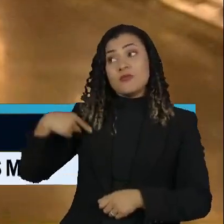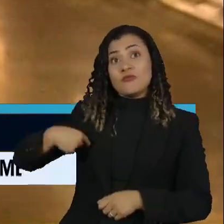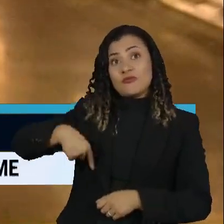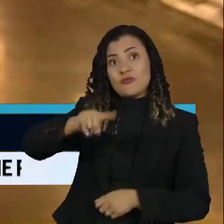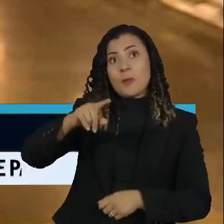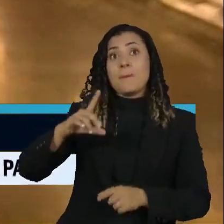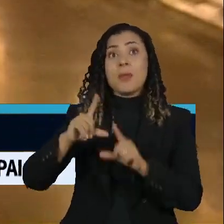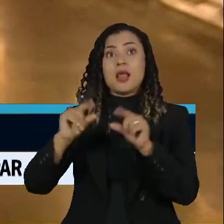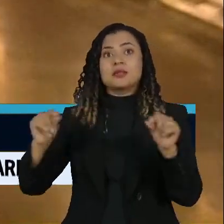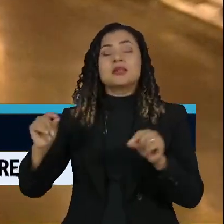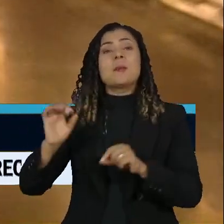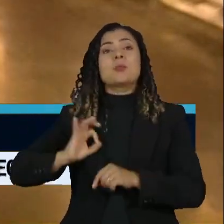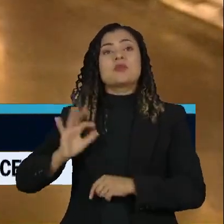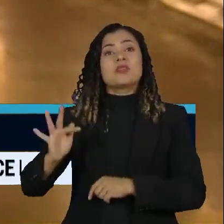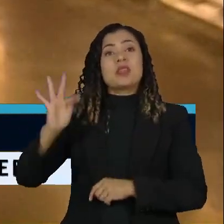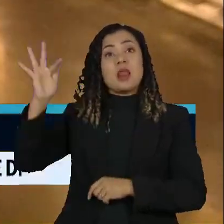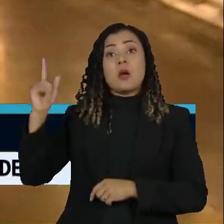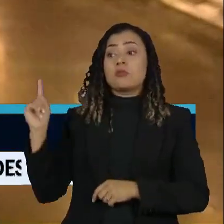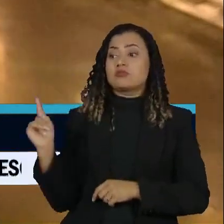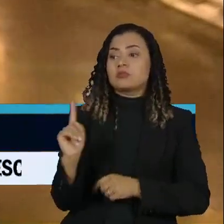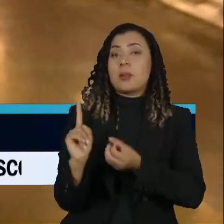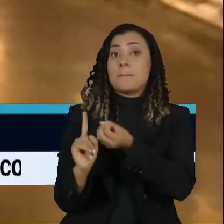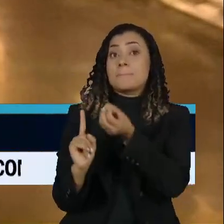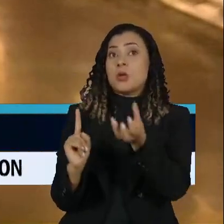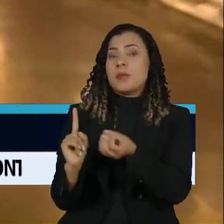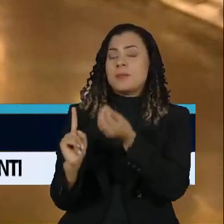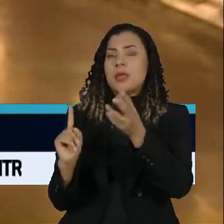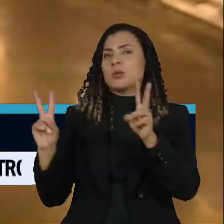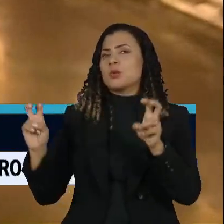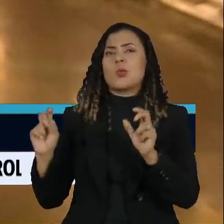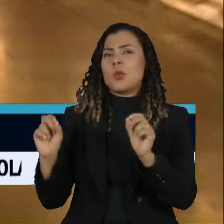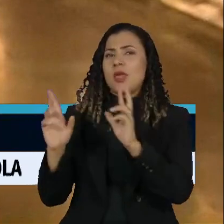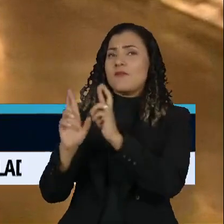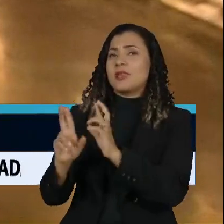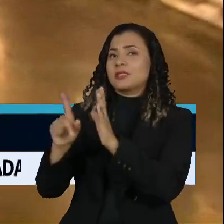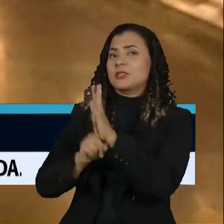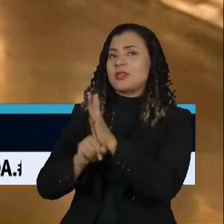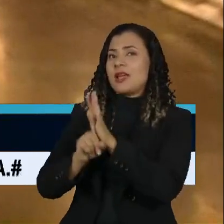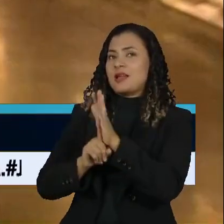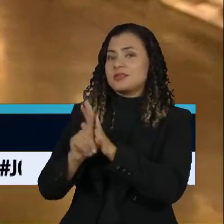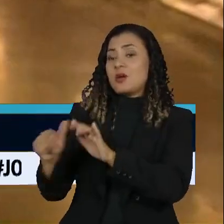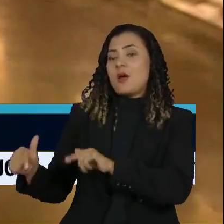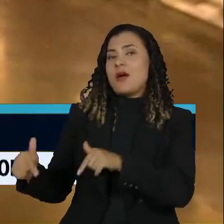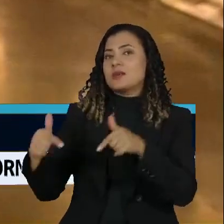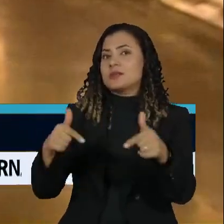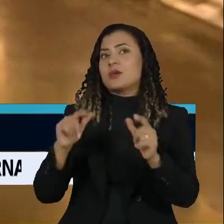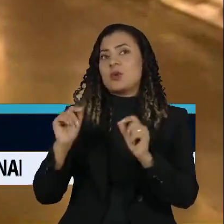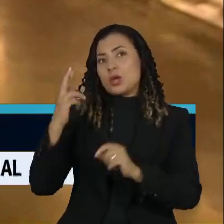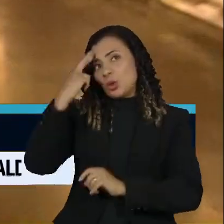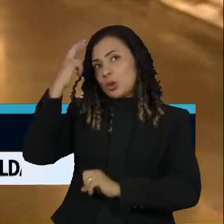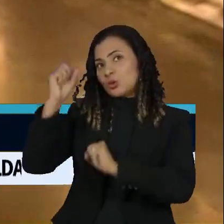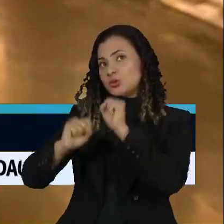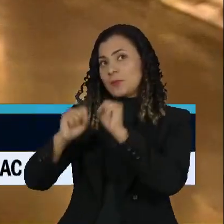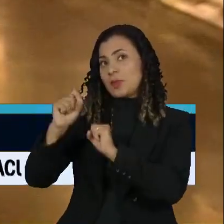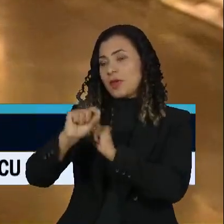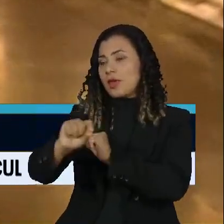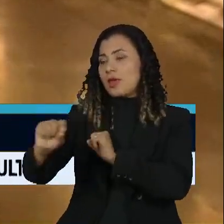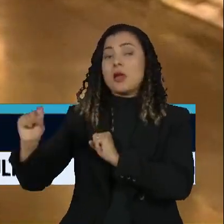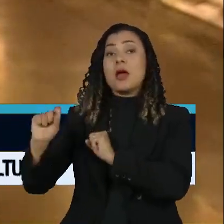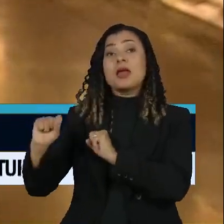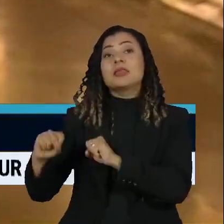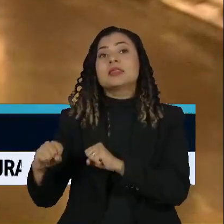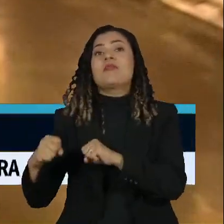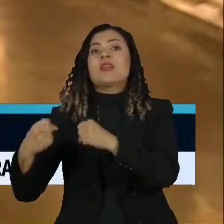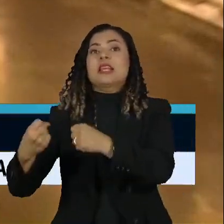em Brasília para prestar depoimento no inquérito que investiga a atuação de empresários que defendiam